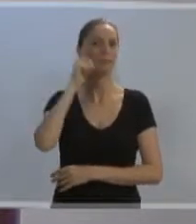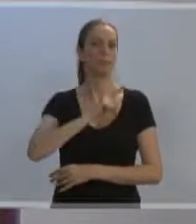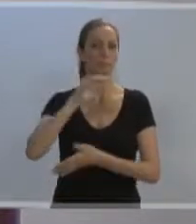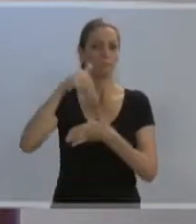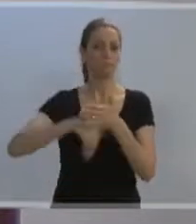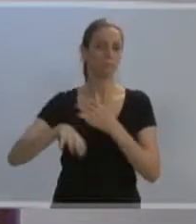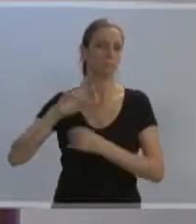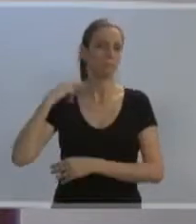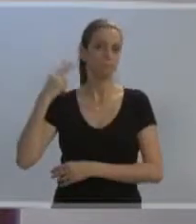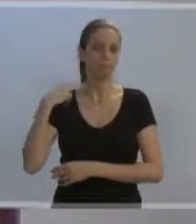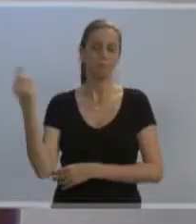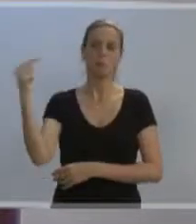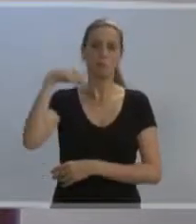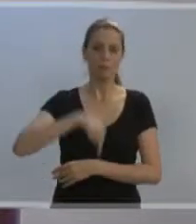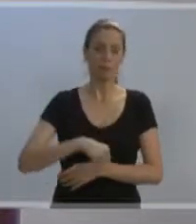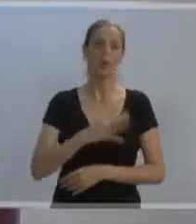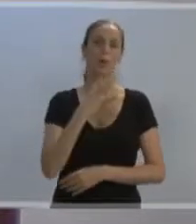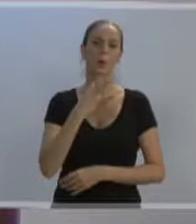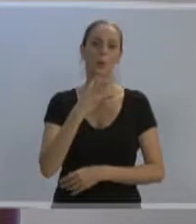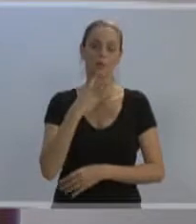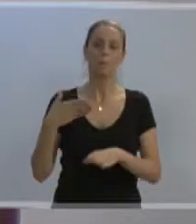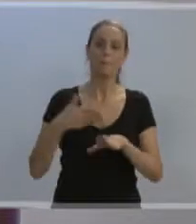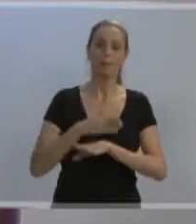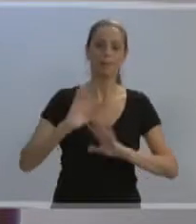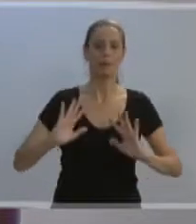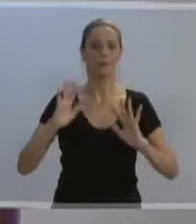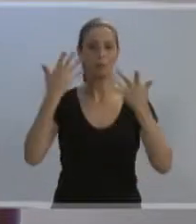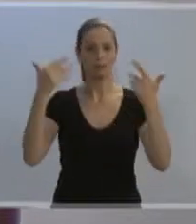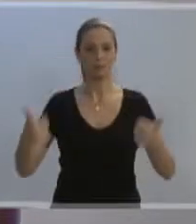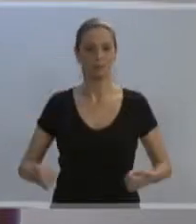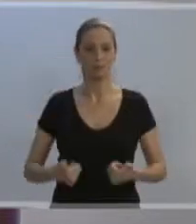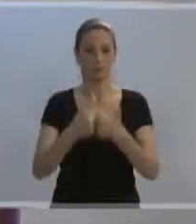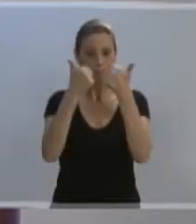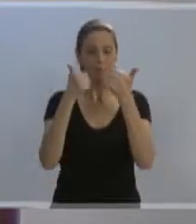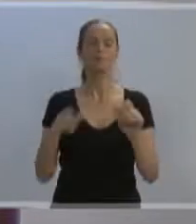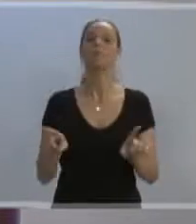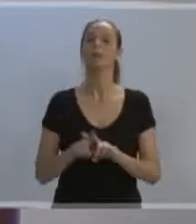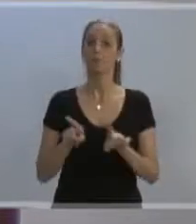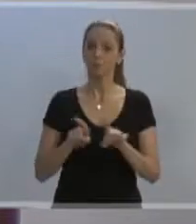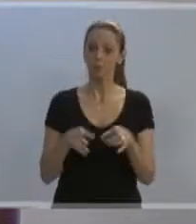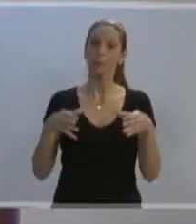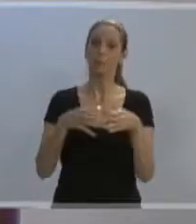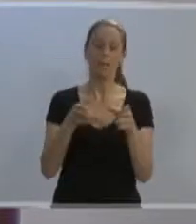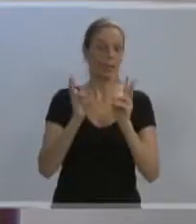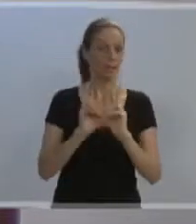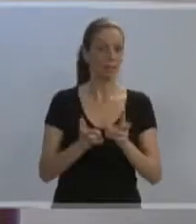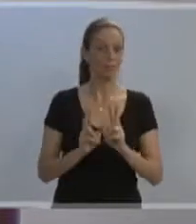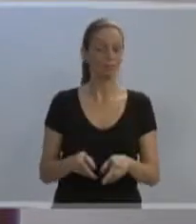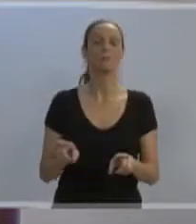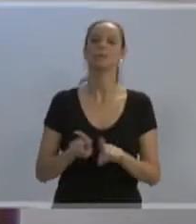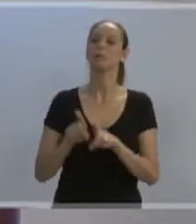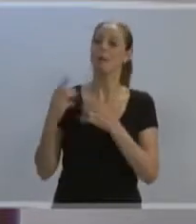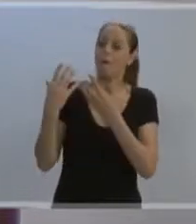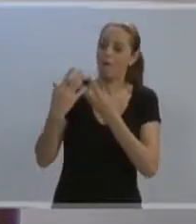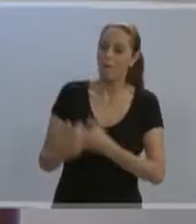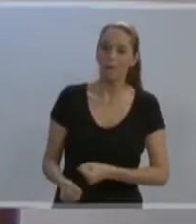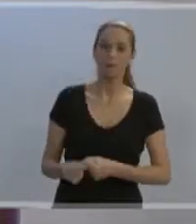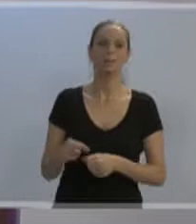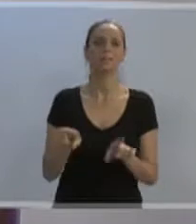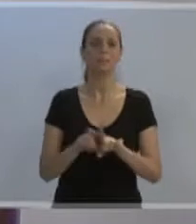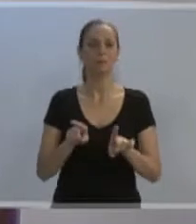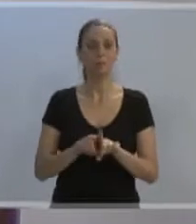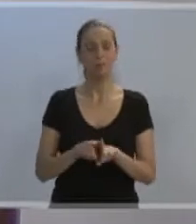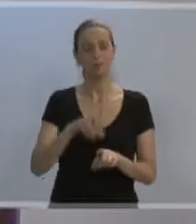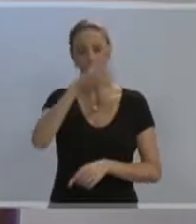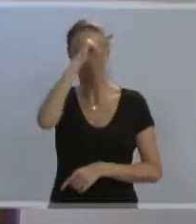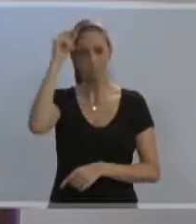esteve aqui conhecendo, participando da nossa Oktoberfest, que é membro RAPS, e recebemos a acolhida também do prefeito Napoleão